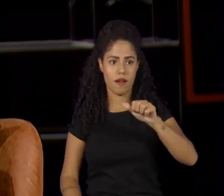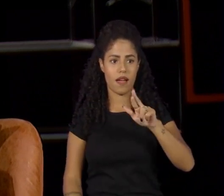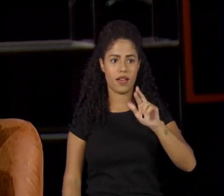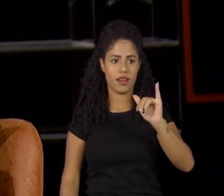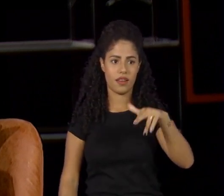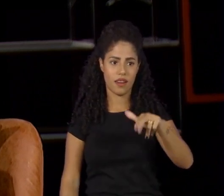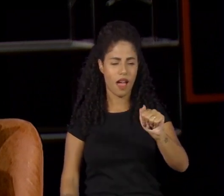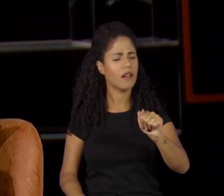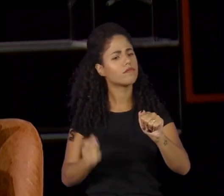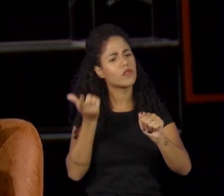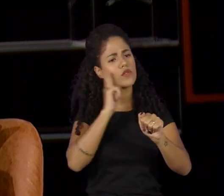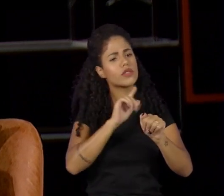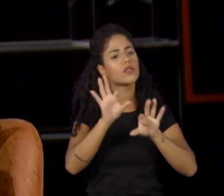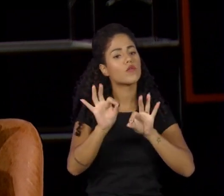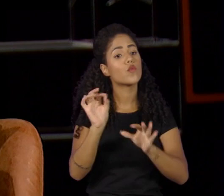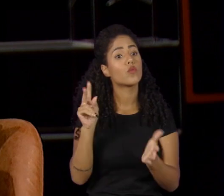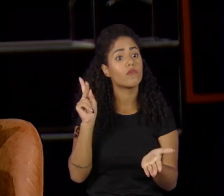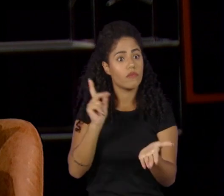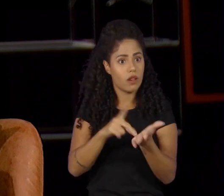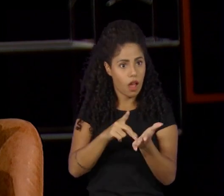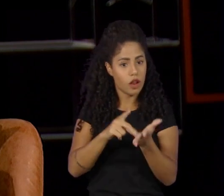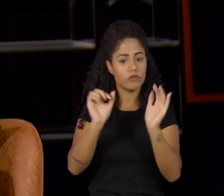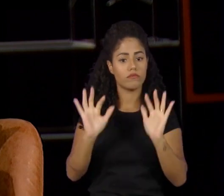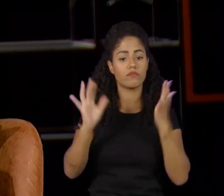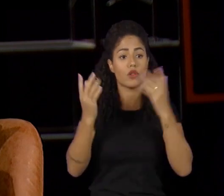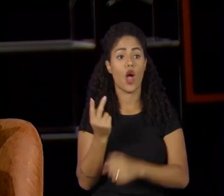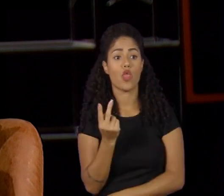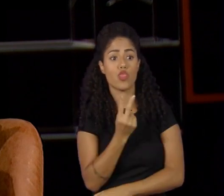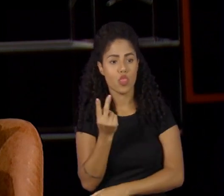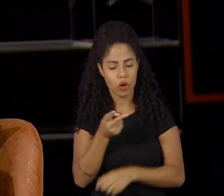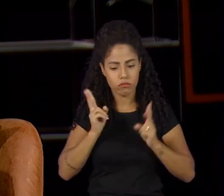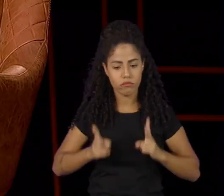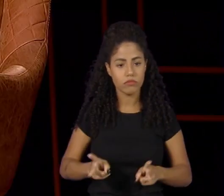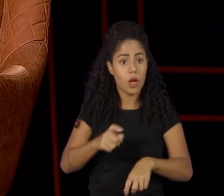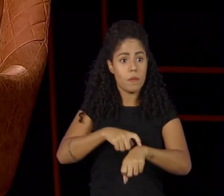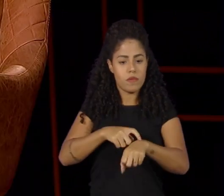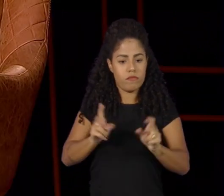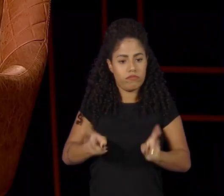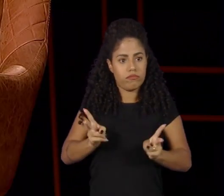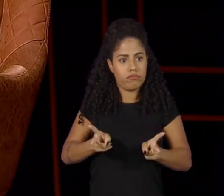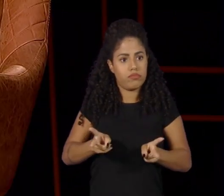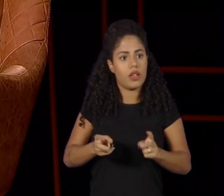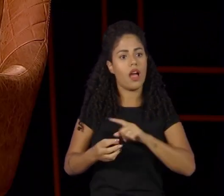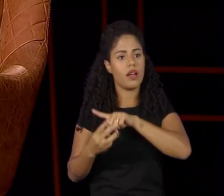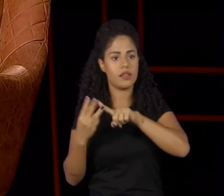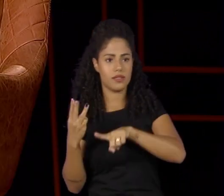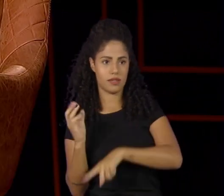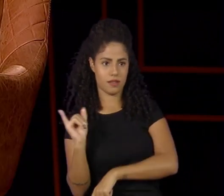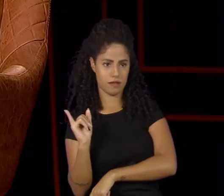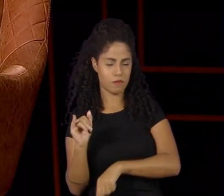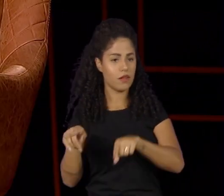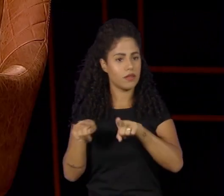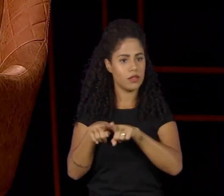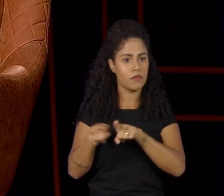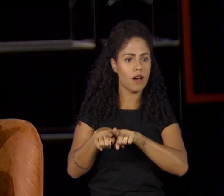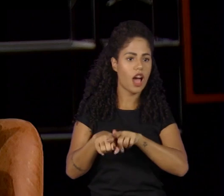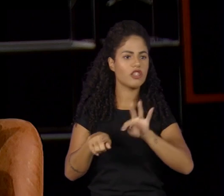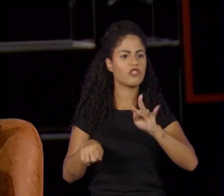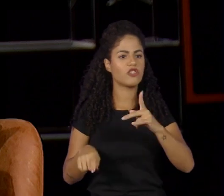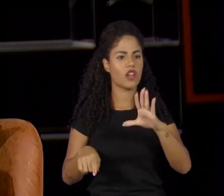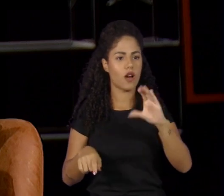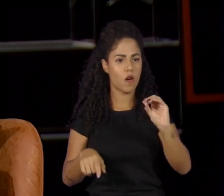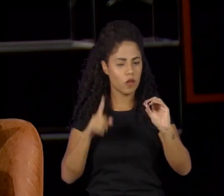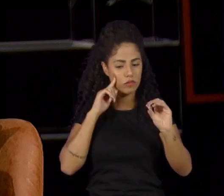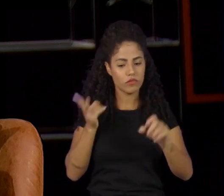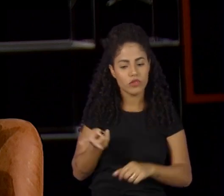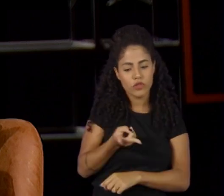Na verdade, eram dois espetáculos que aconteciam simultaneamente, né? Exatamente. As Três Irmãs, do Tchekhov, A Semente da Romã,